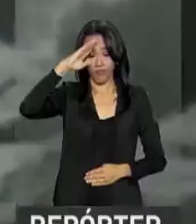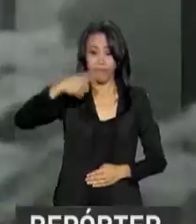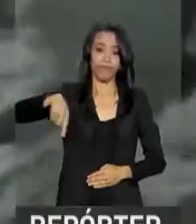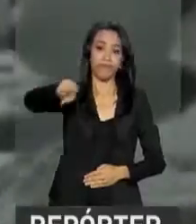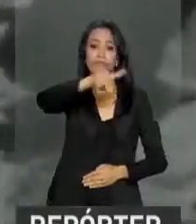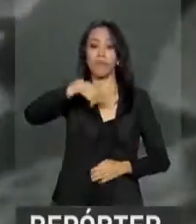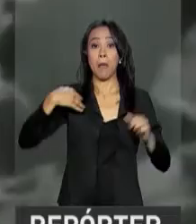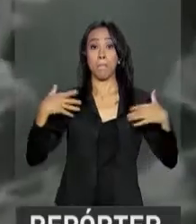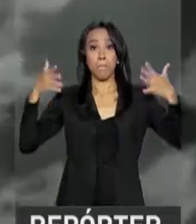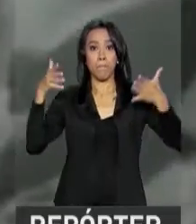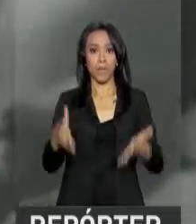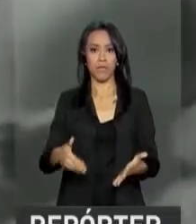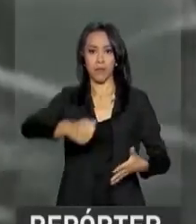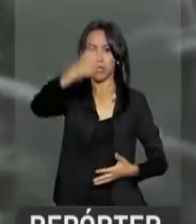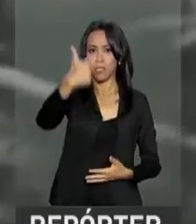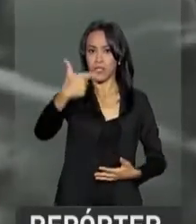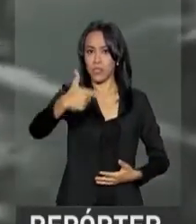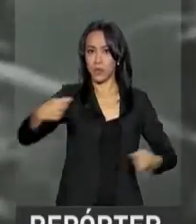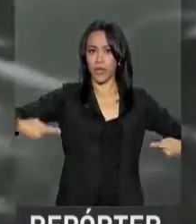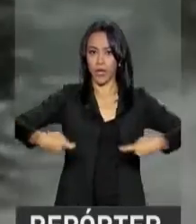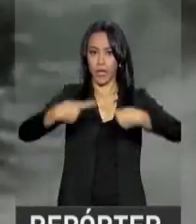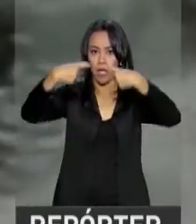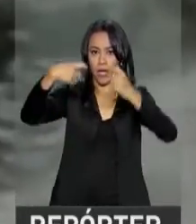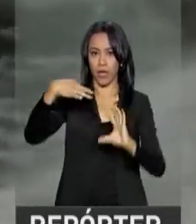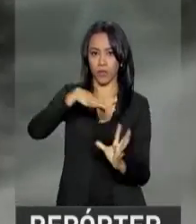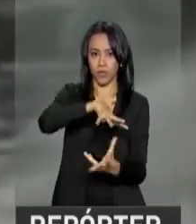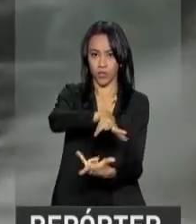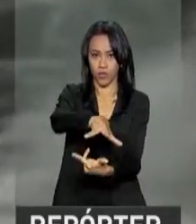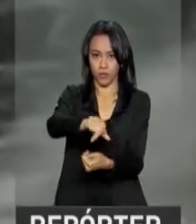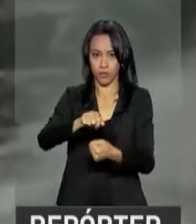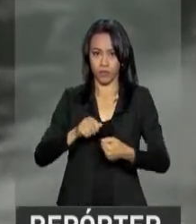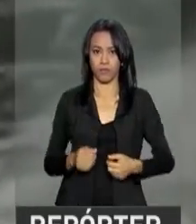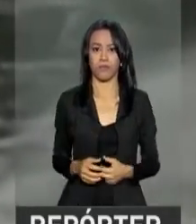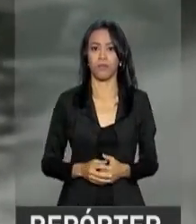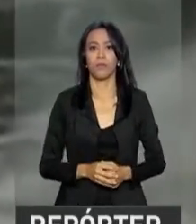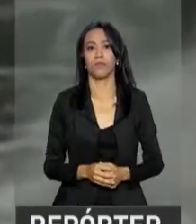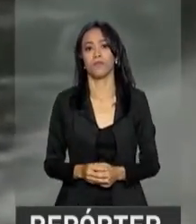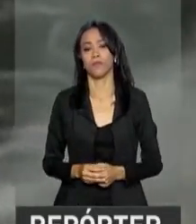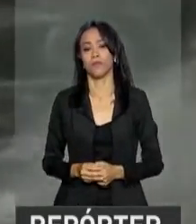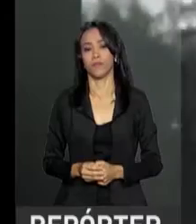participação na Segunda Guerra Mundial. Nossa vitória